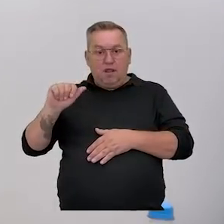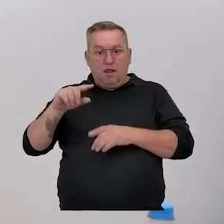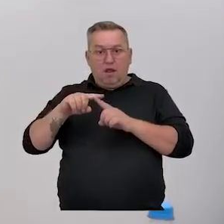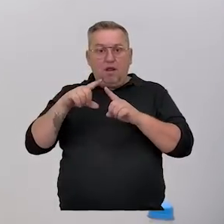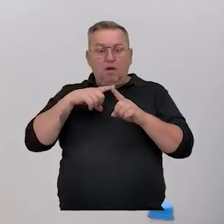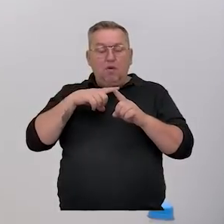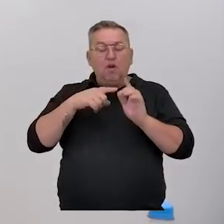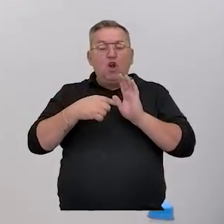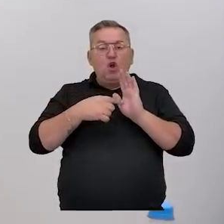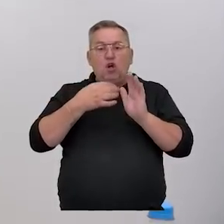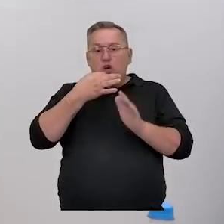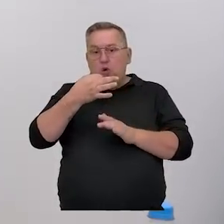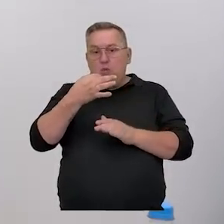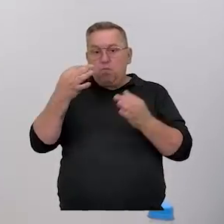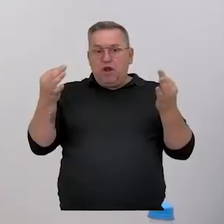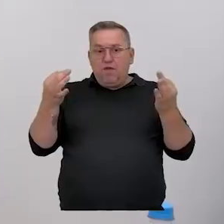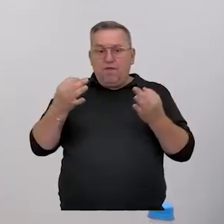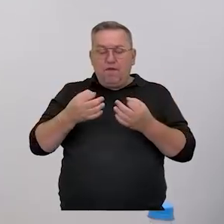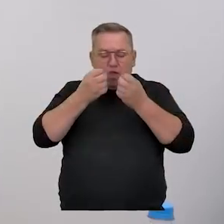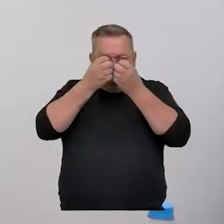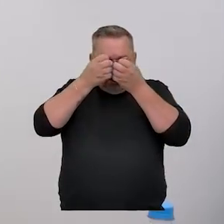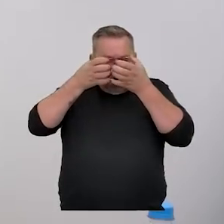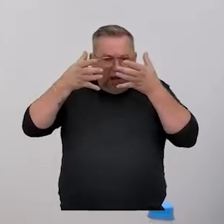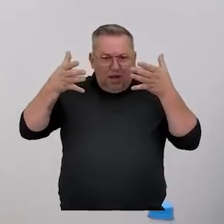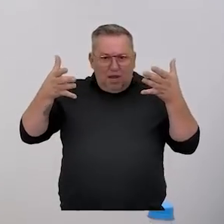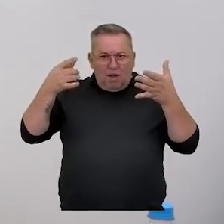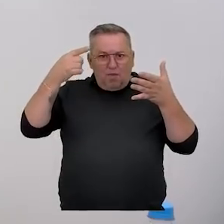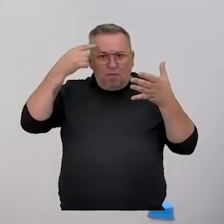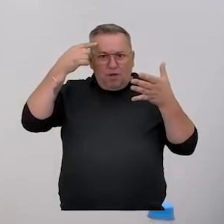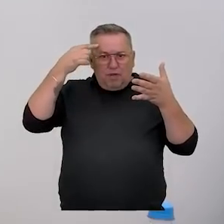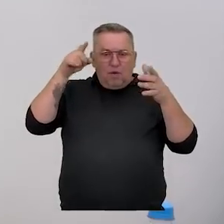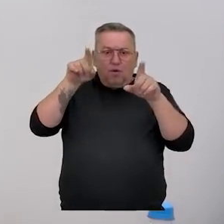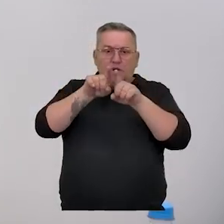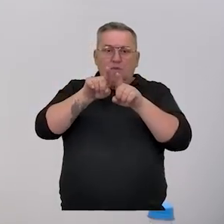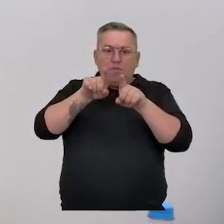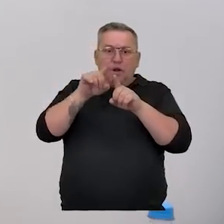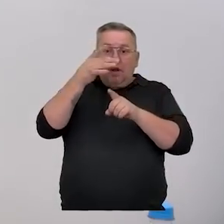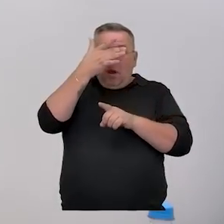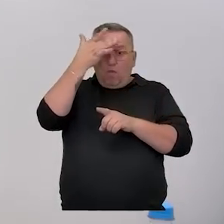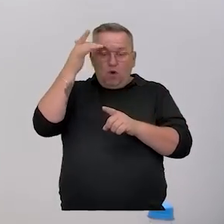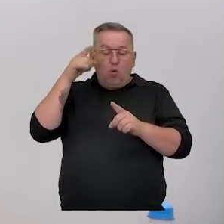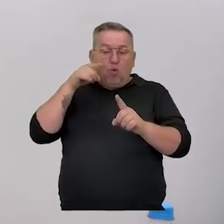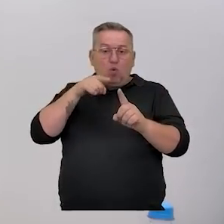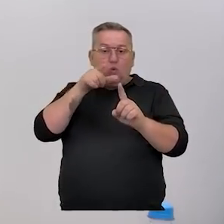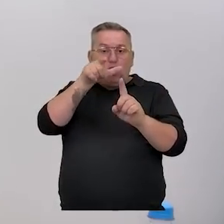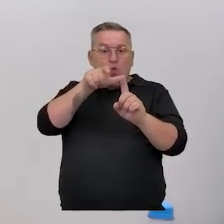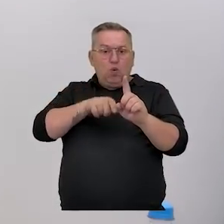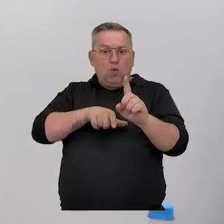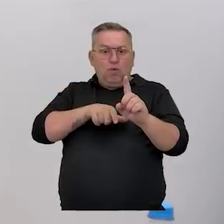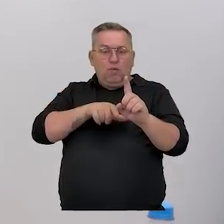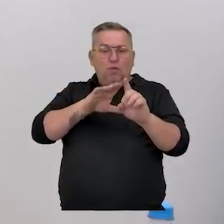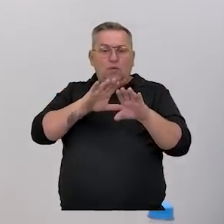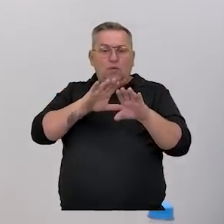A aluna Gabriele, da Pro Lidiane, colocou: opinião é pessoal. Deixa eu ver se tem mais algum aqui. Aí